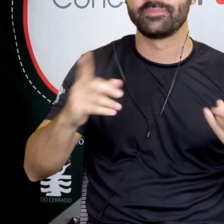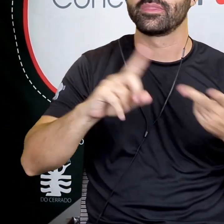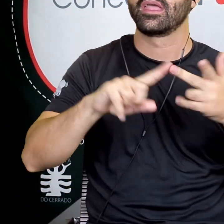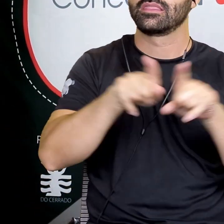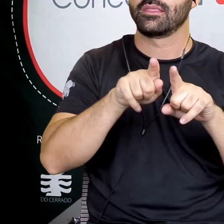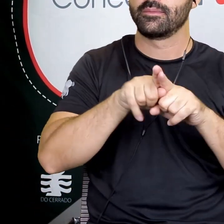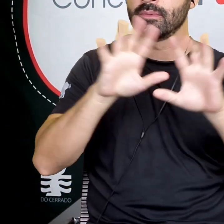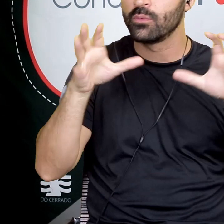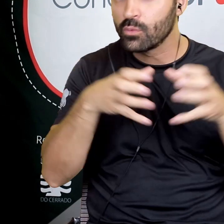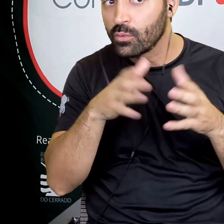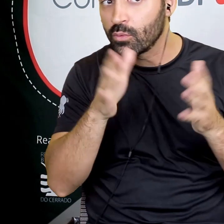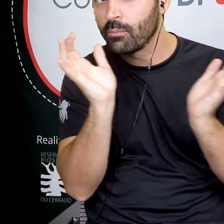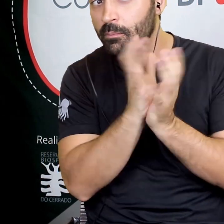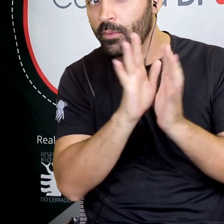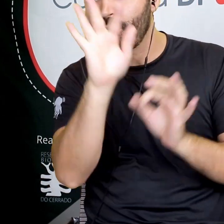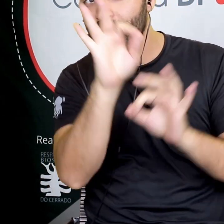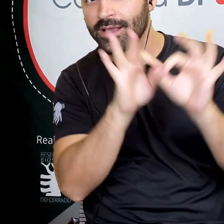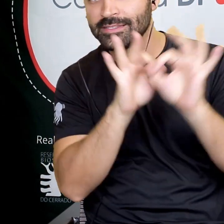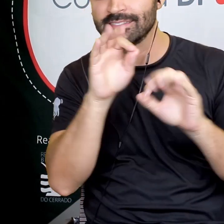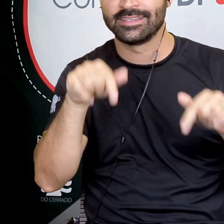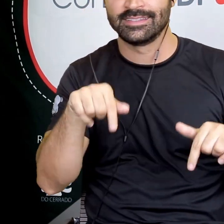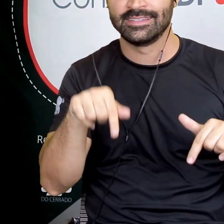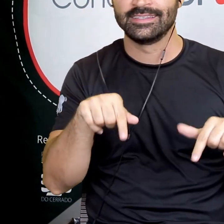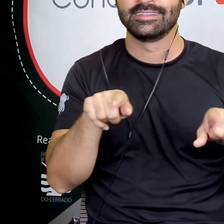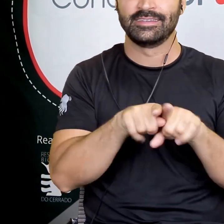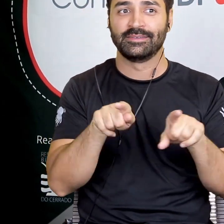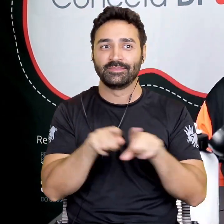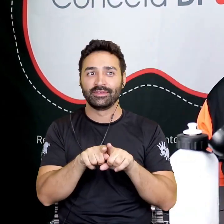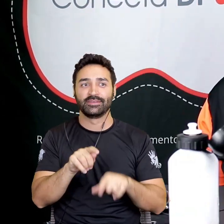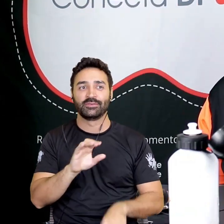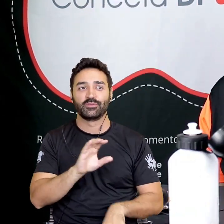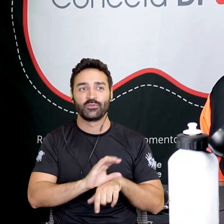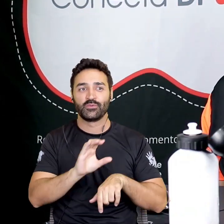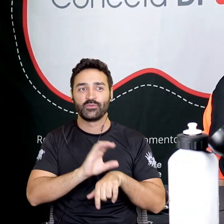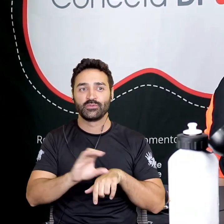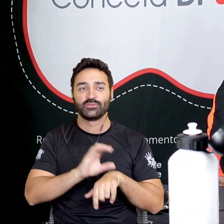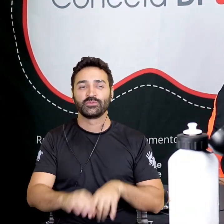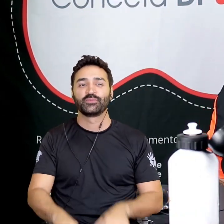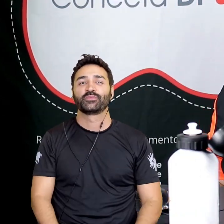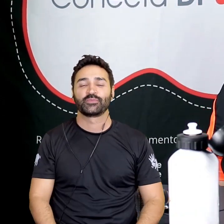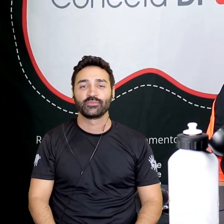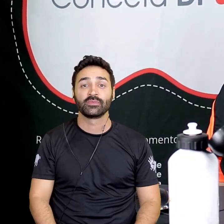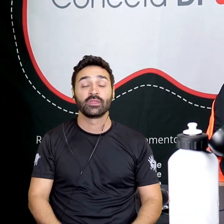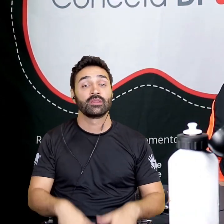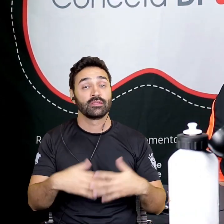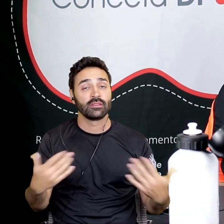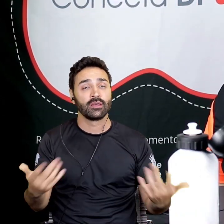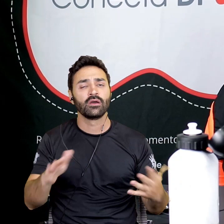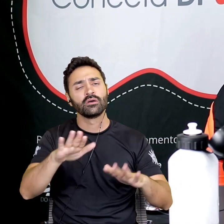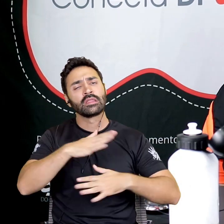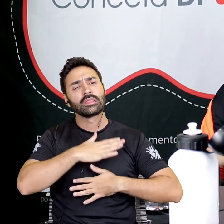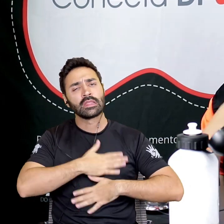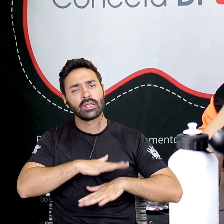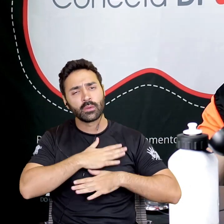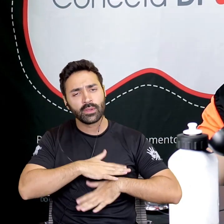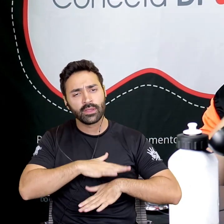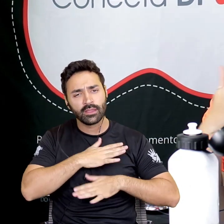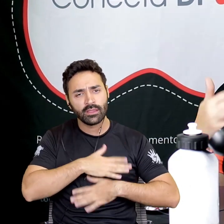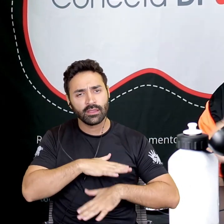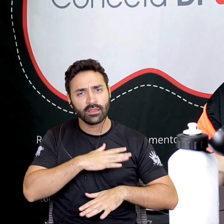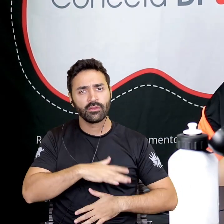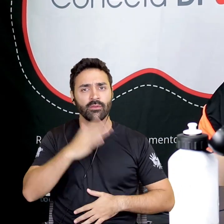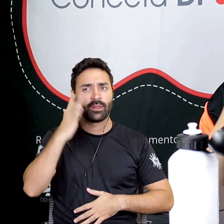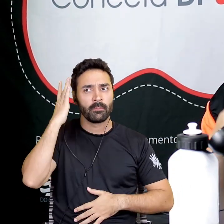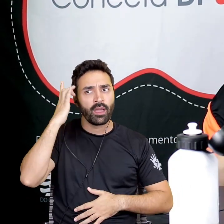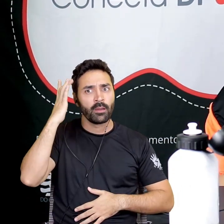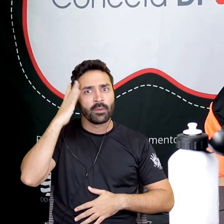equipe que organiza aqui o curso, né? Pessoal, fiquem tranquilos. Cada dia a gente